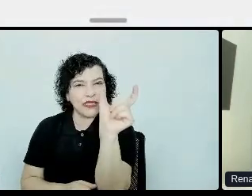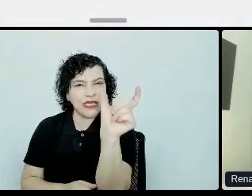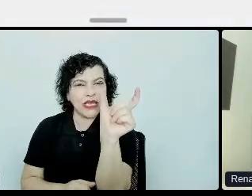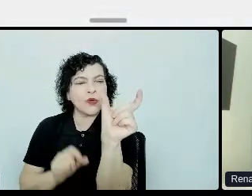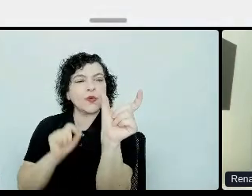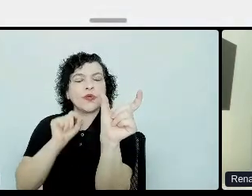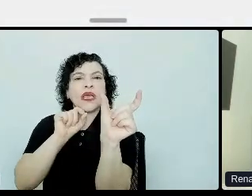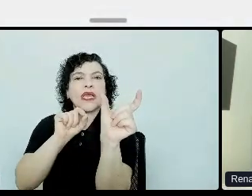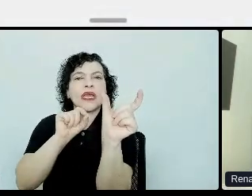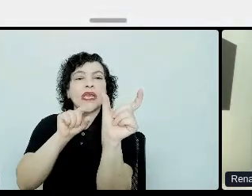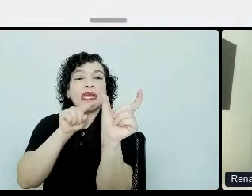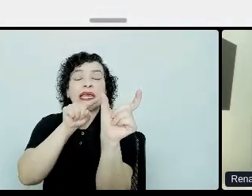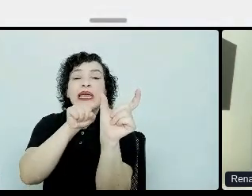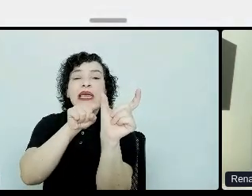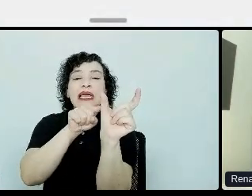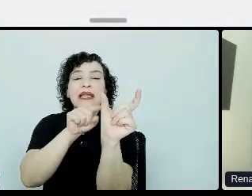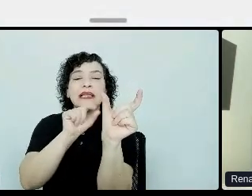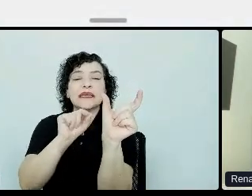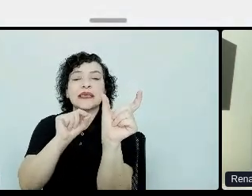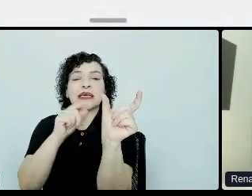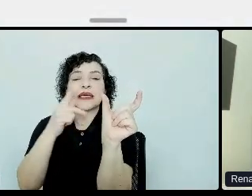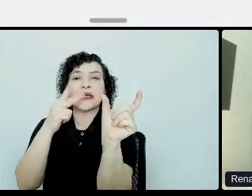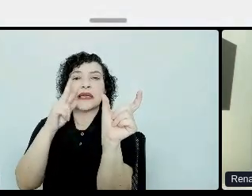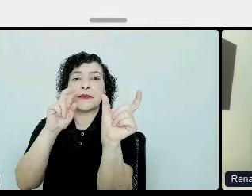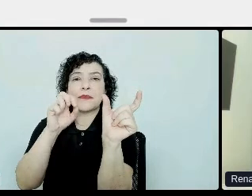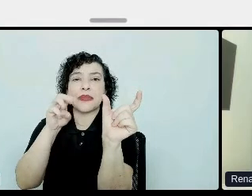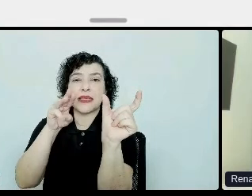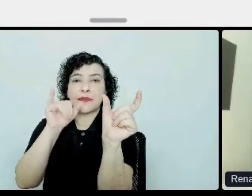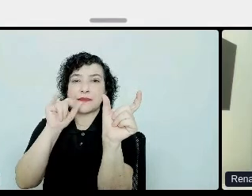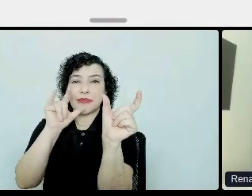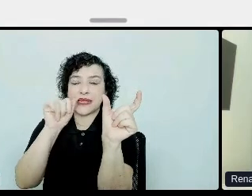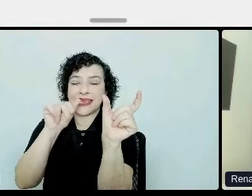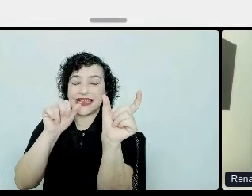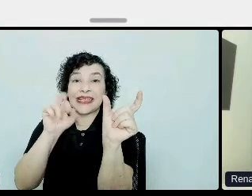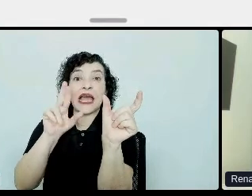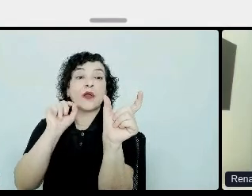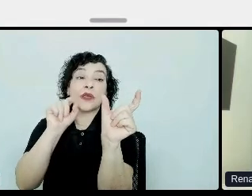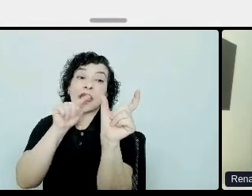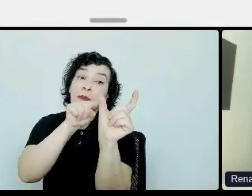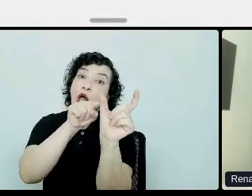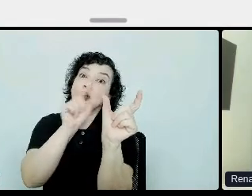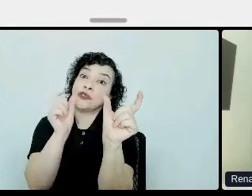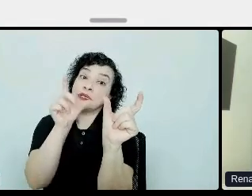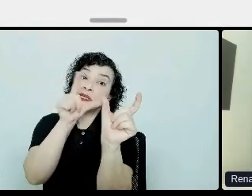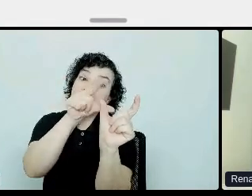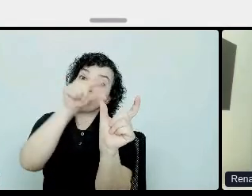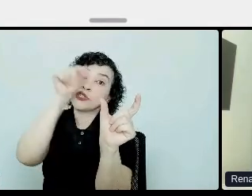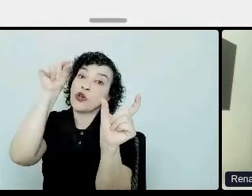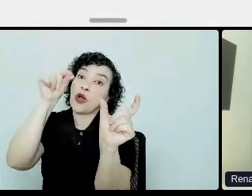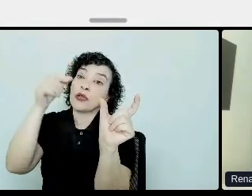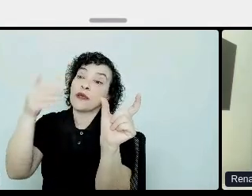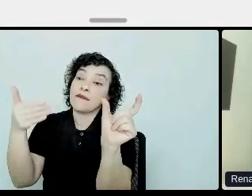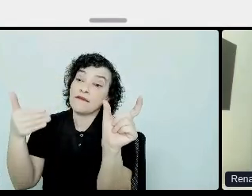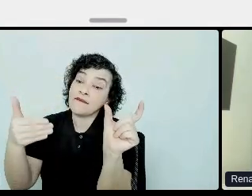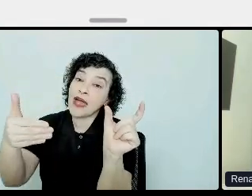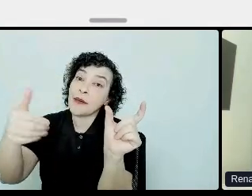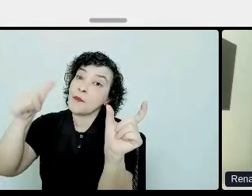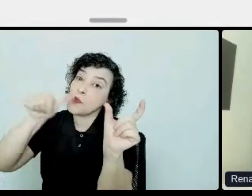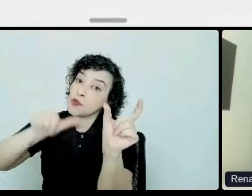itens que são drafts, né, do WCAG, então aqueles itens que podem sofrer mudança, que estão ainda naquele período de vai não vai.